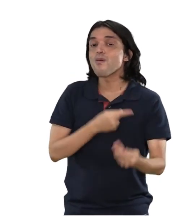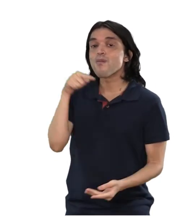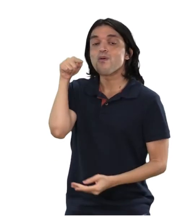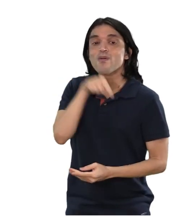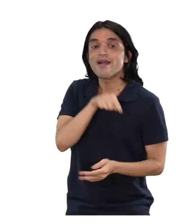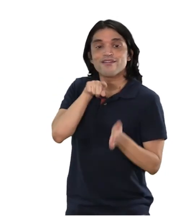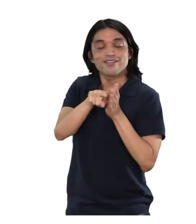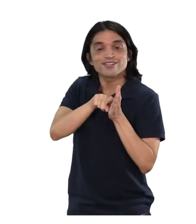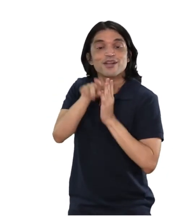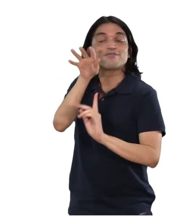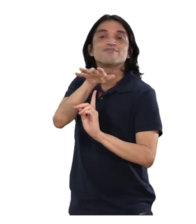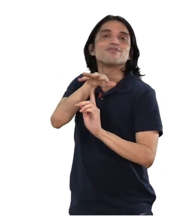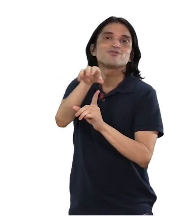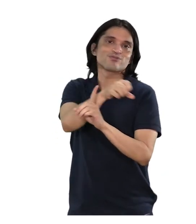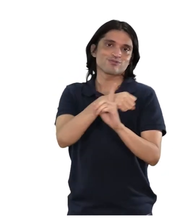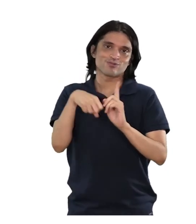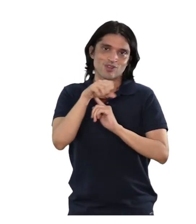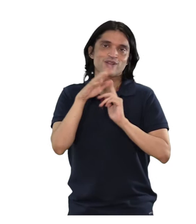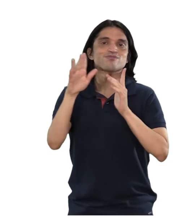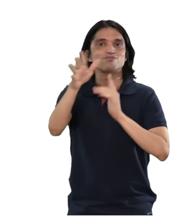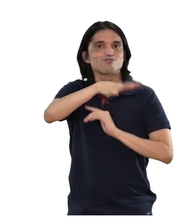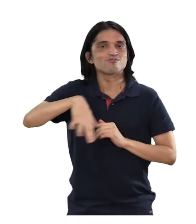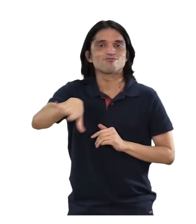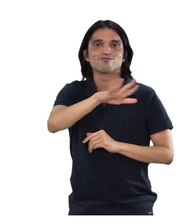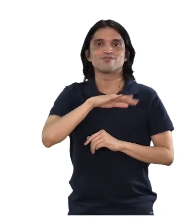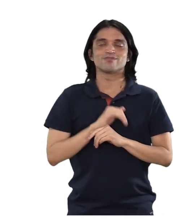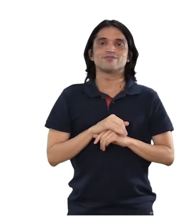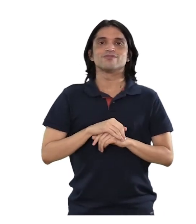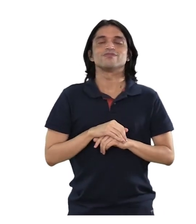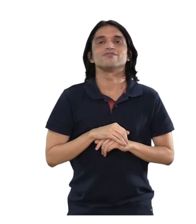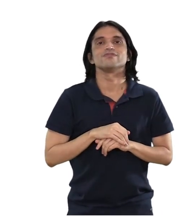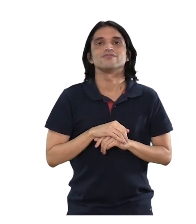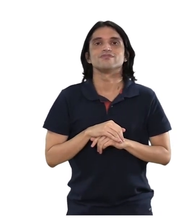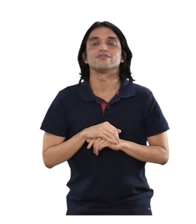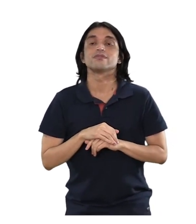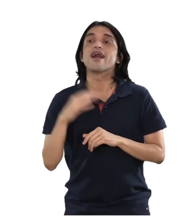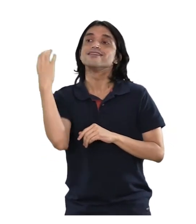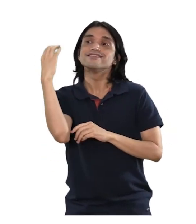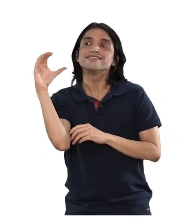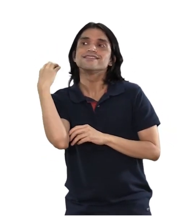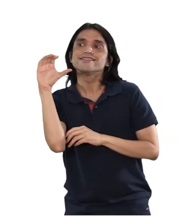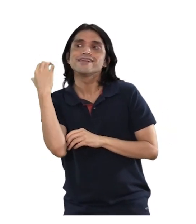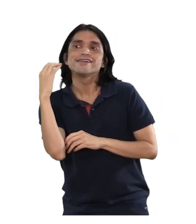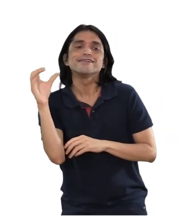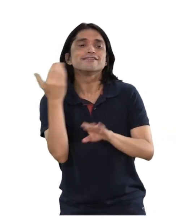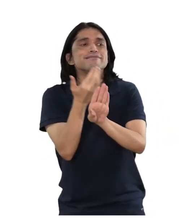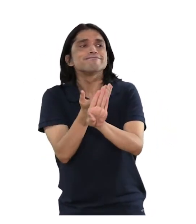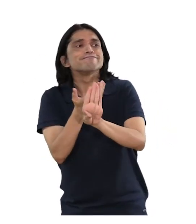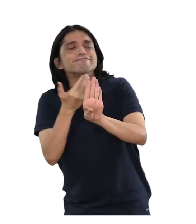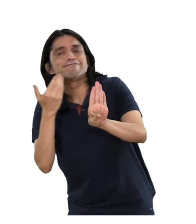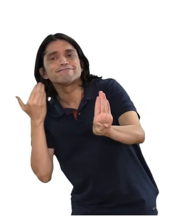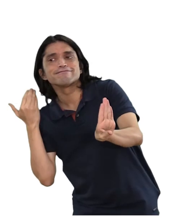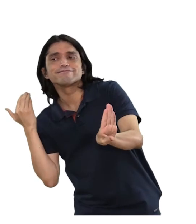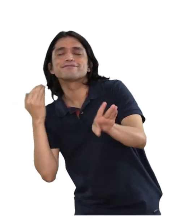das pessoas em meio a discussões teóricas sobre temas que dizem respeito apenas a um pequeno grupo de